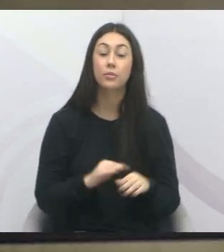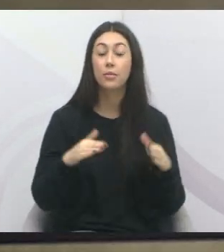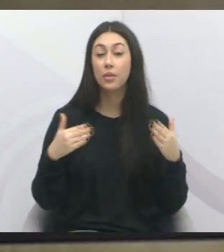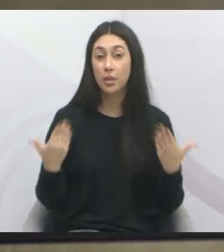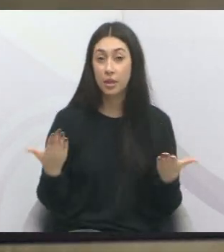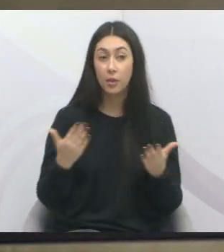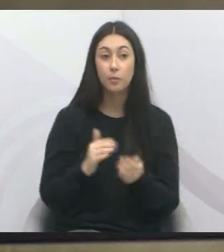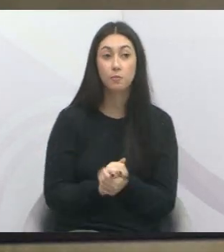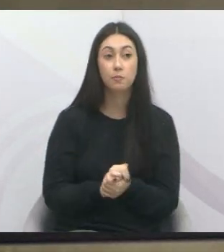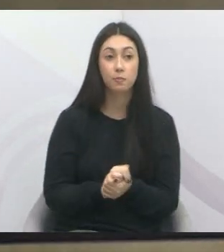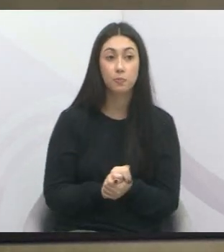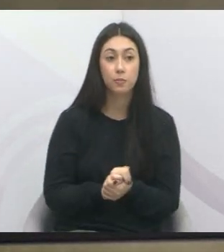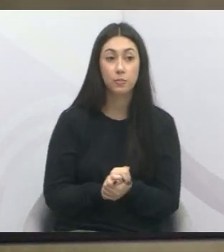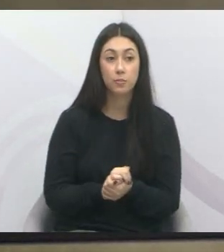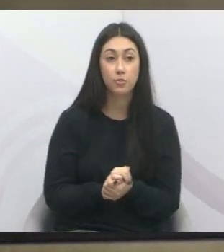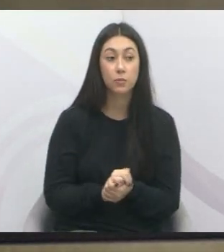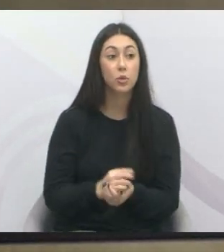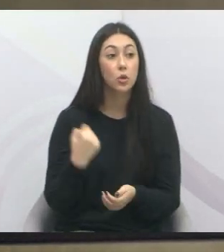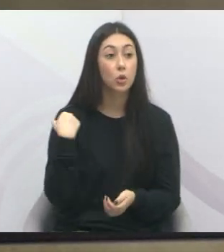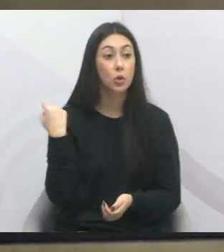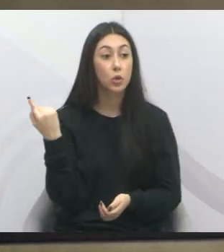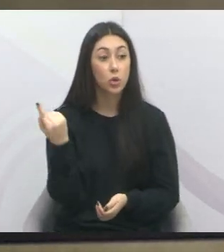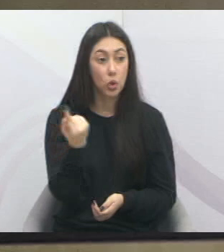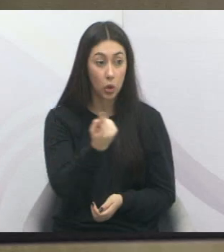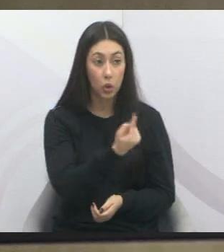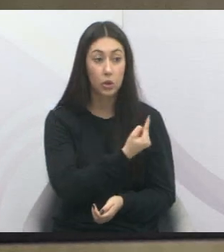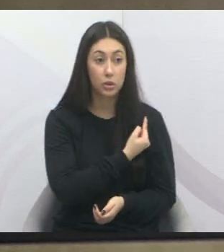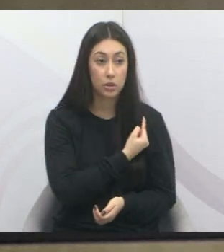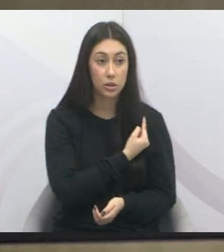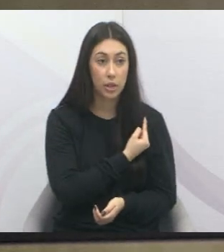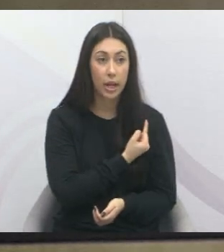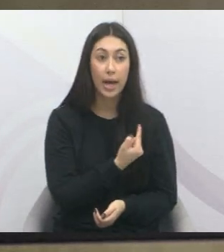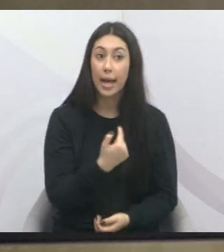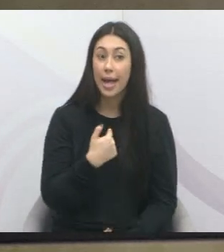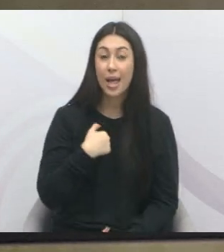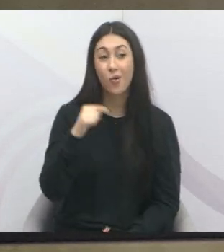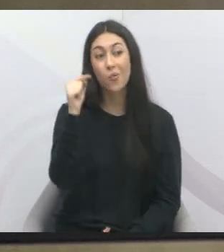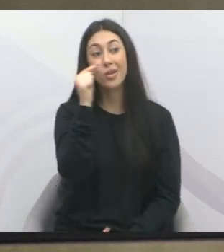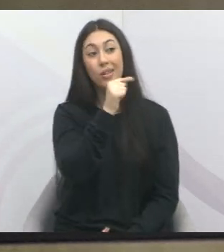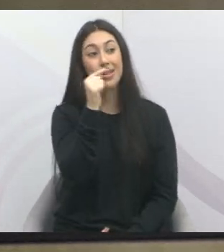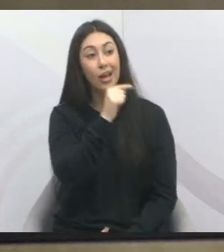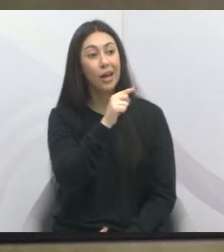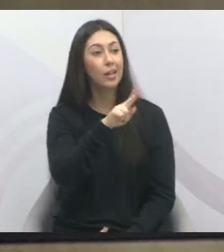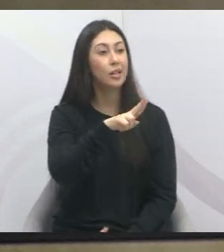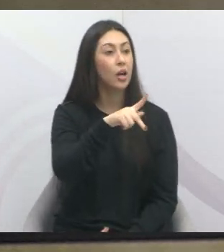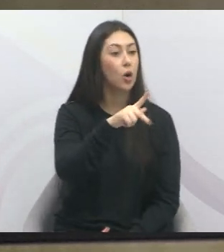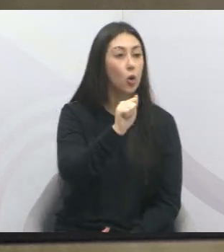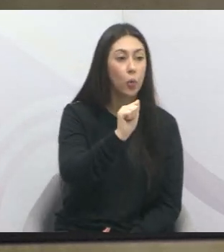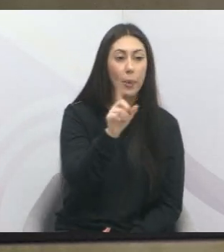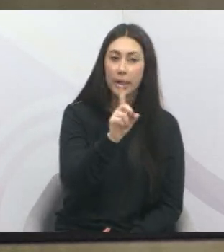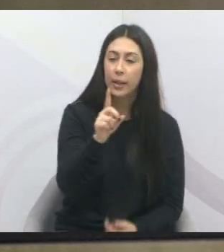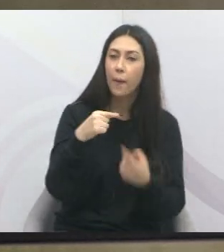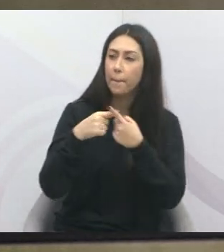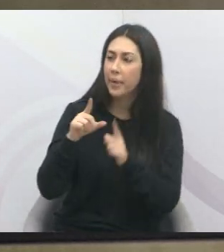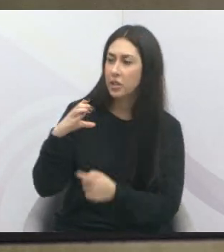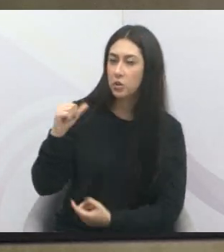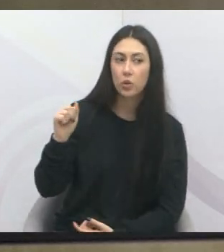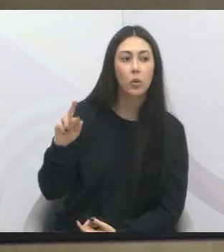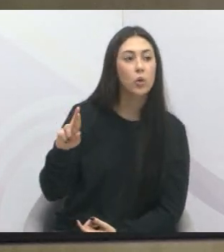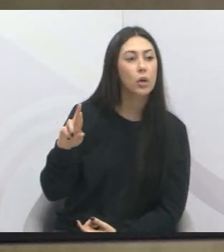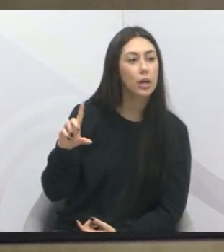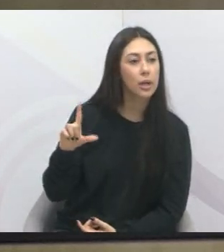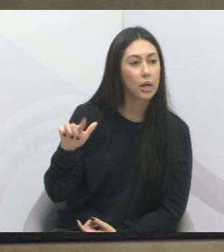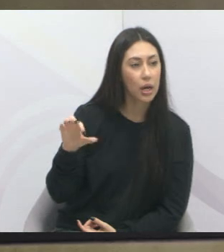Então, nós todos, eu não estou lá dentro da UPA, mas o doutor Carlos, que está aqui,